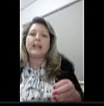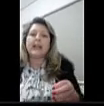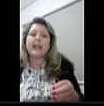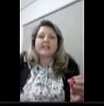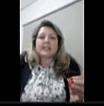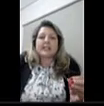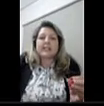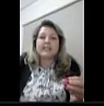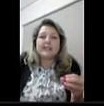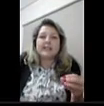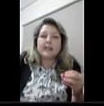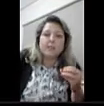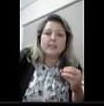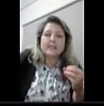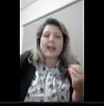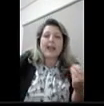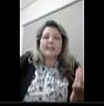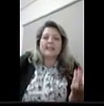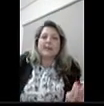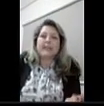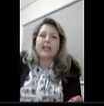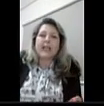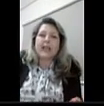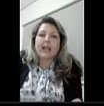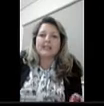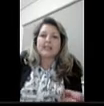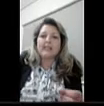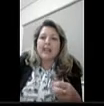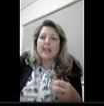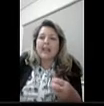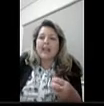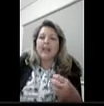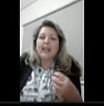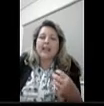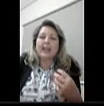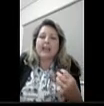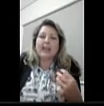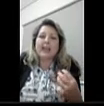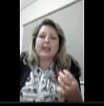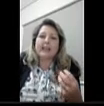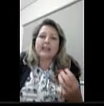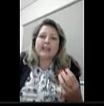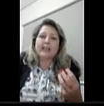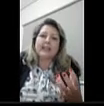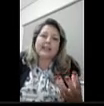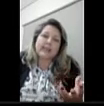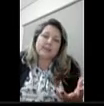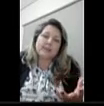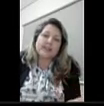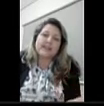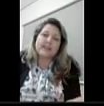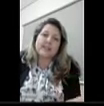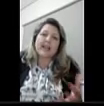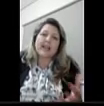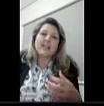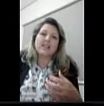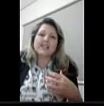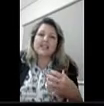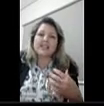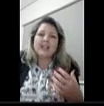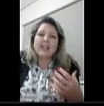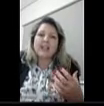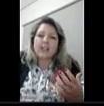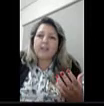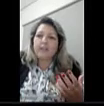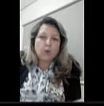às vezes, a criança buscar esses materiais que ela tenha mais facilidade, às